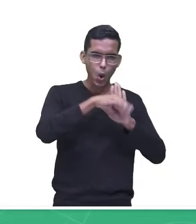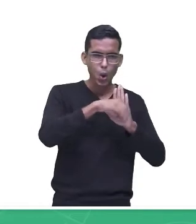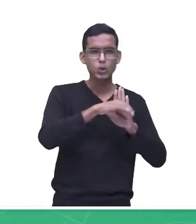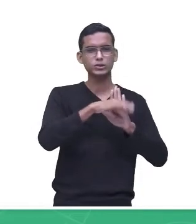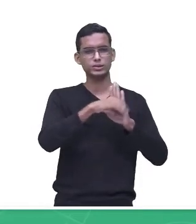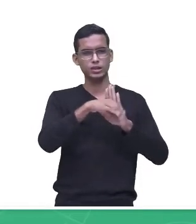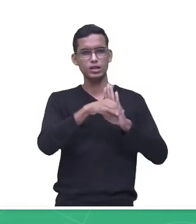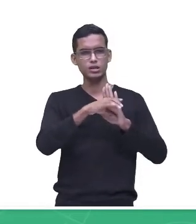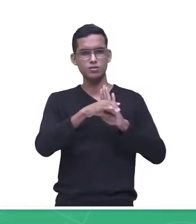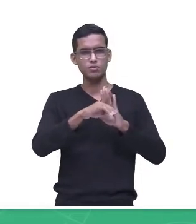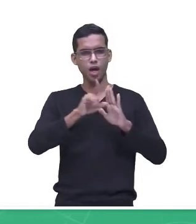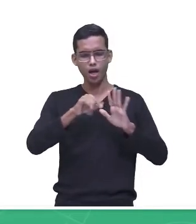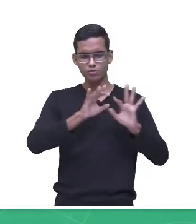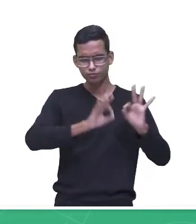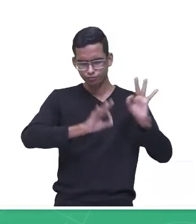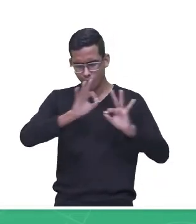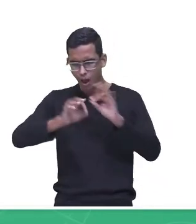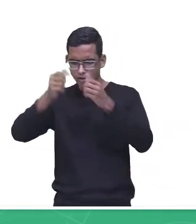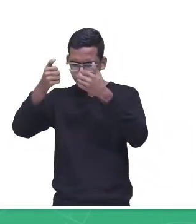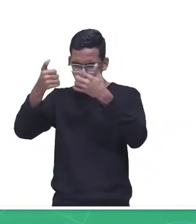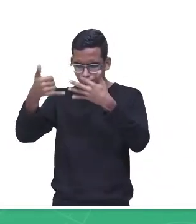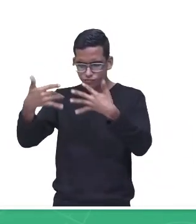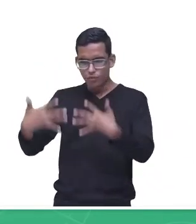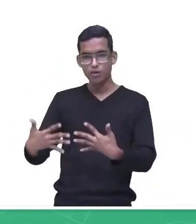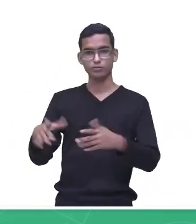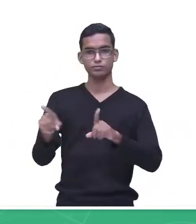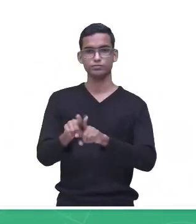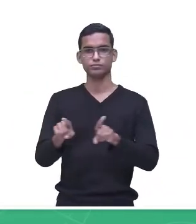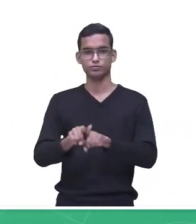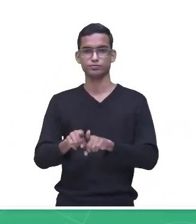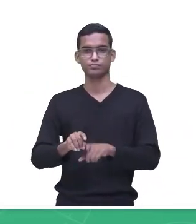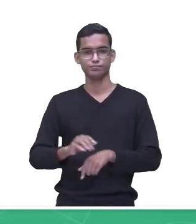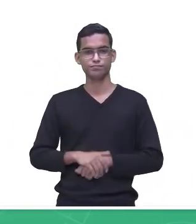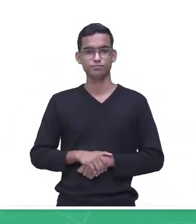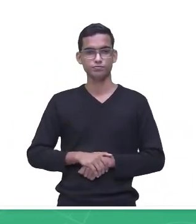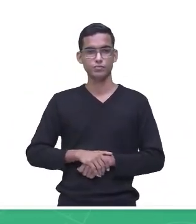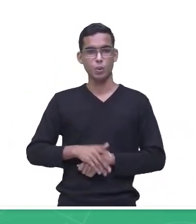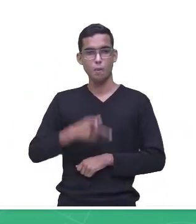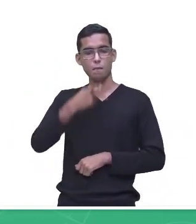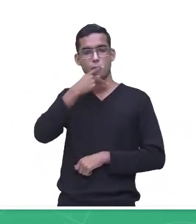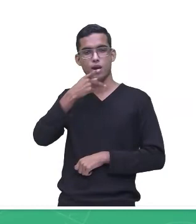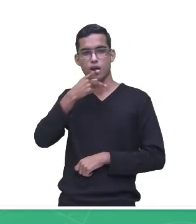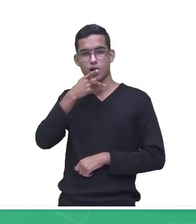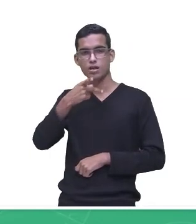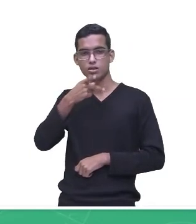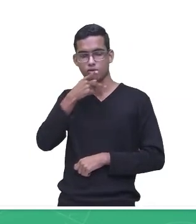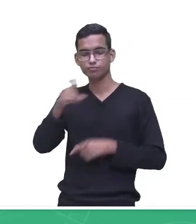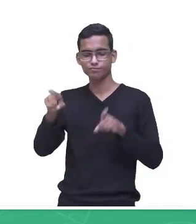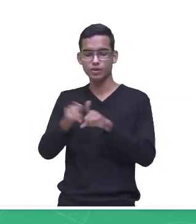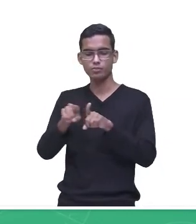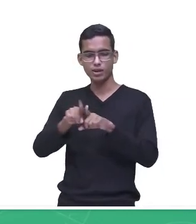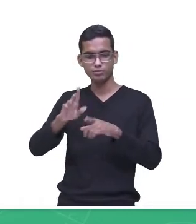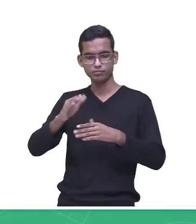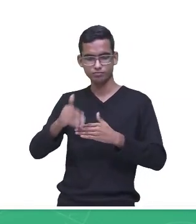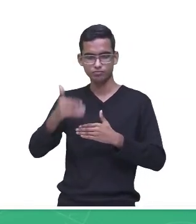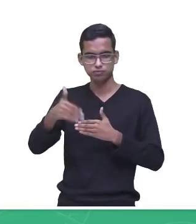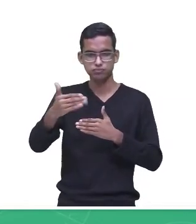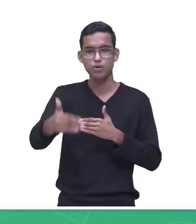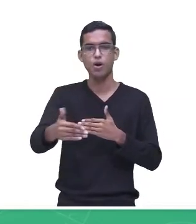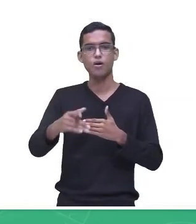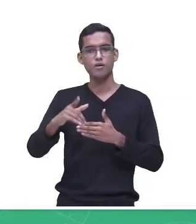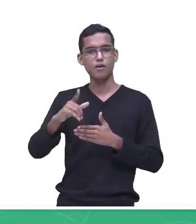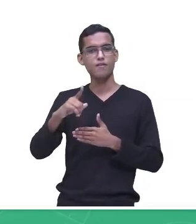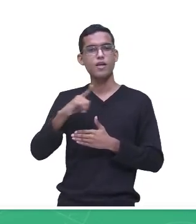Tudo é muito bem explicado. Platão mais tarde vai ser contestado pelo próprio Aristóteles, vocês vão estudar isso depois,